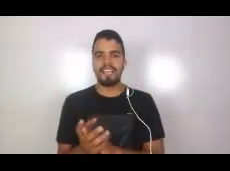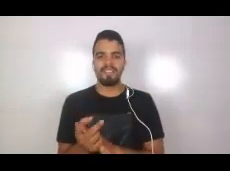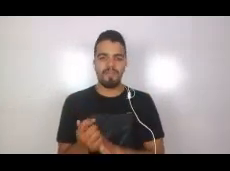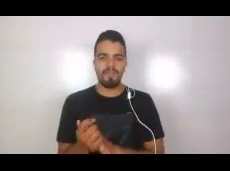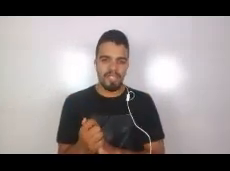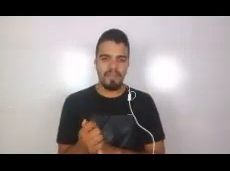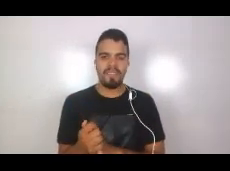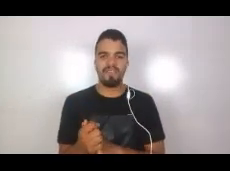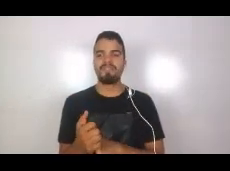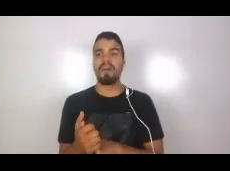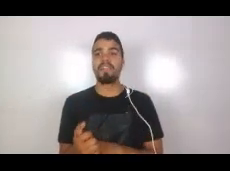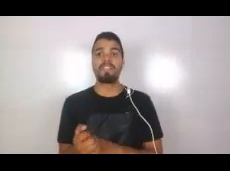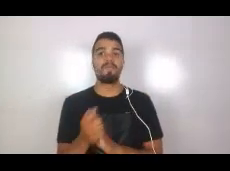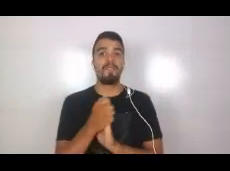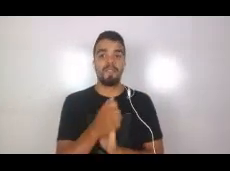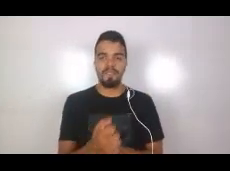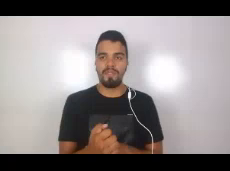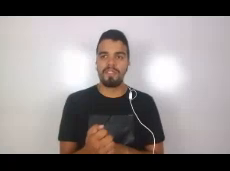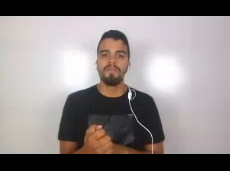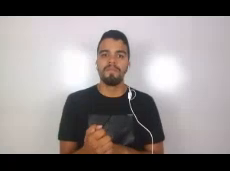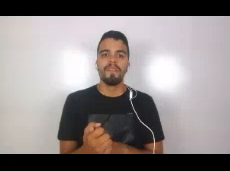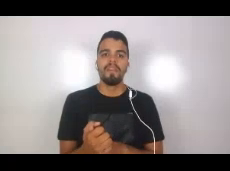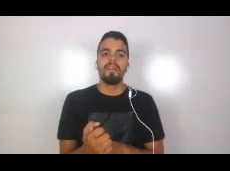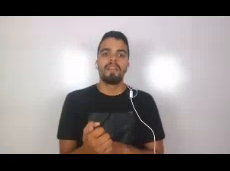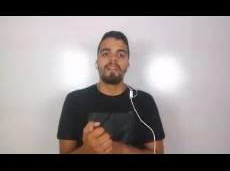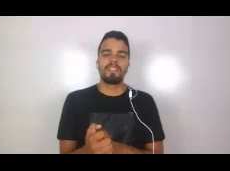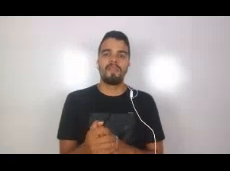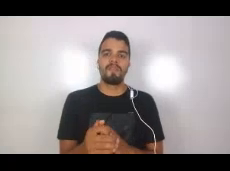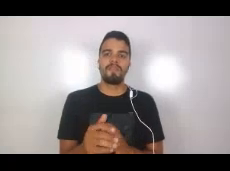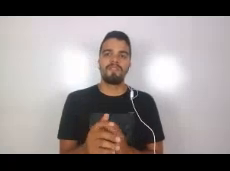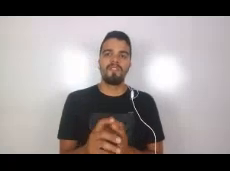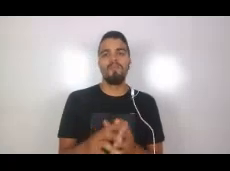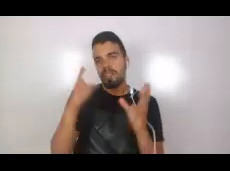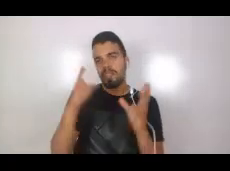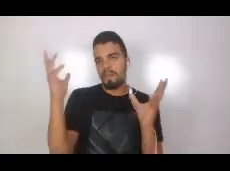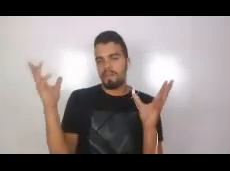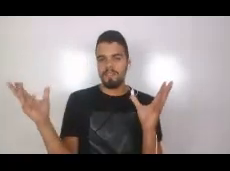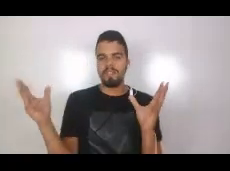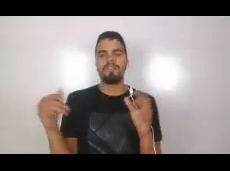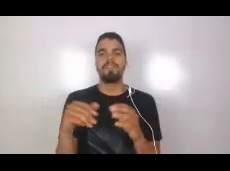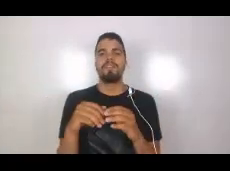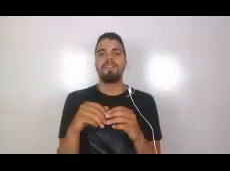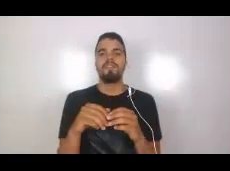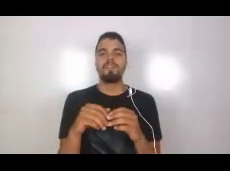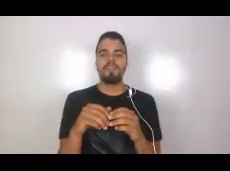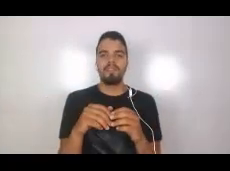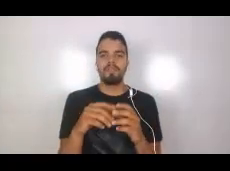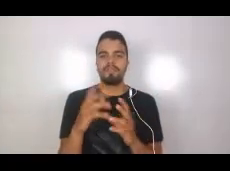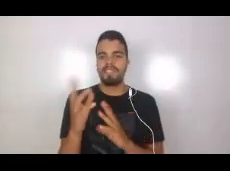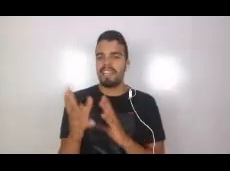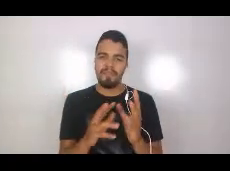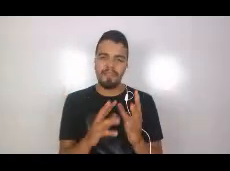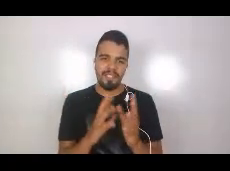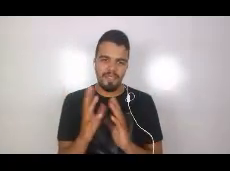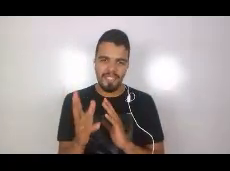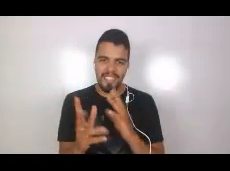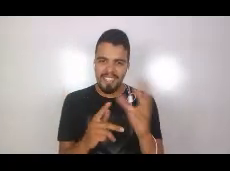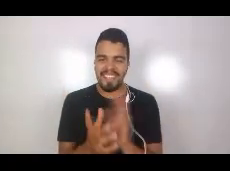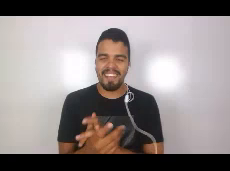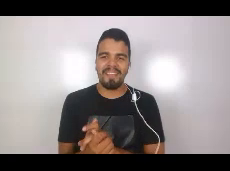isso. Nas cores também, nos vestuários, nas profissões. Nas profissões, são muitas profissões, então,